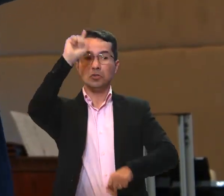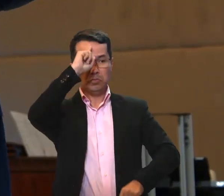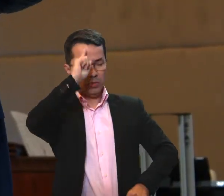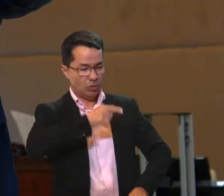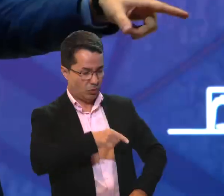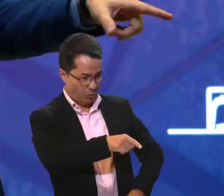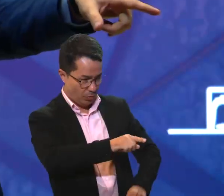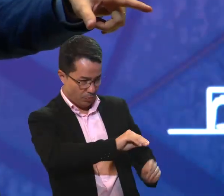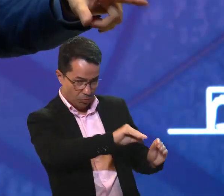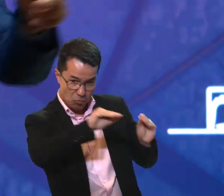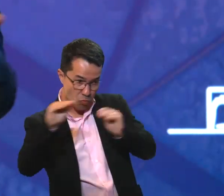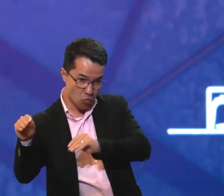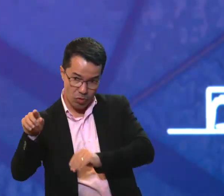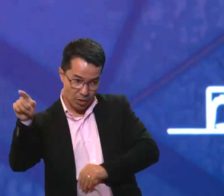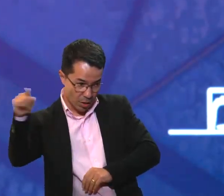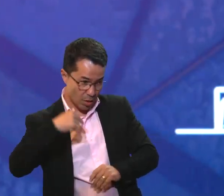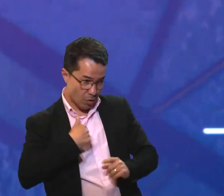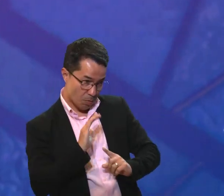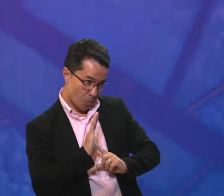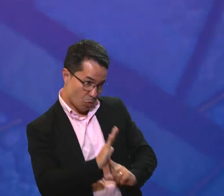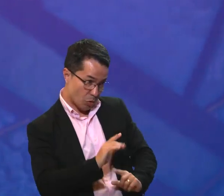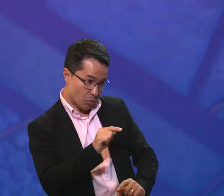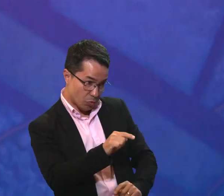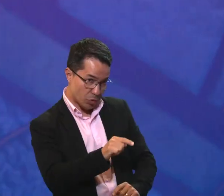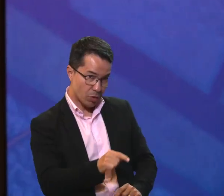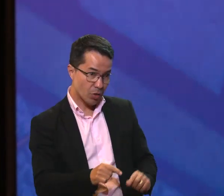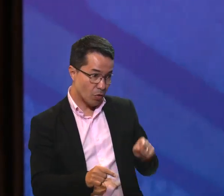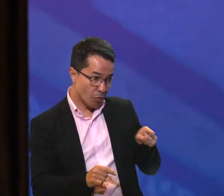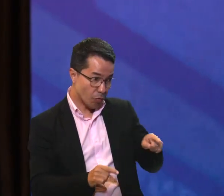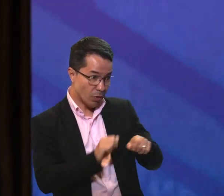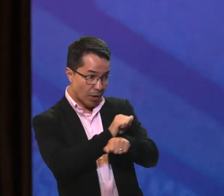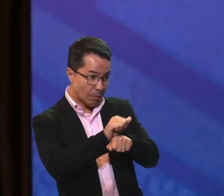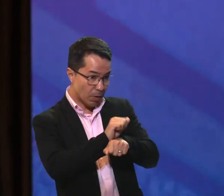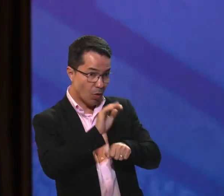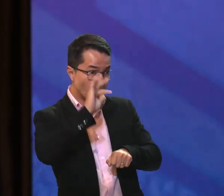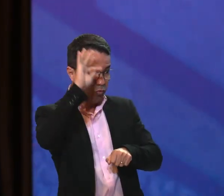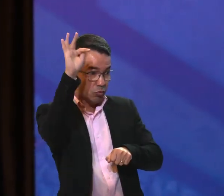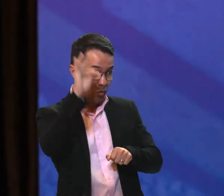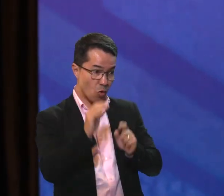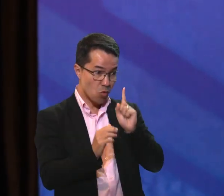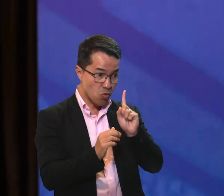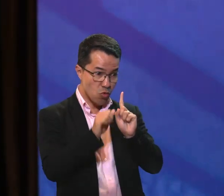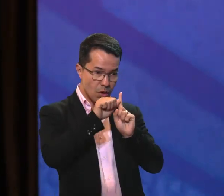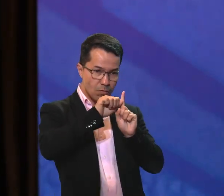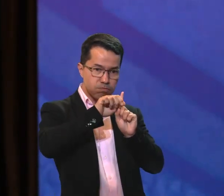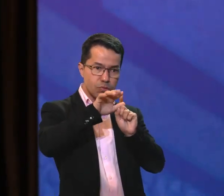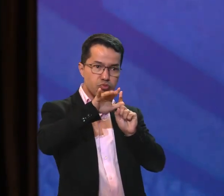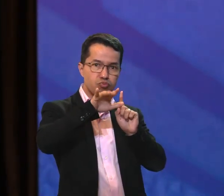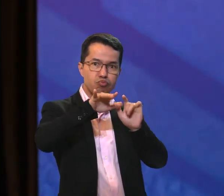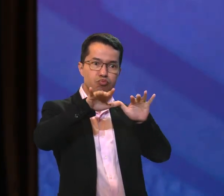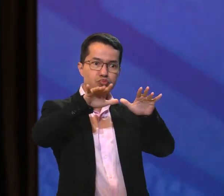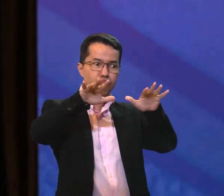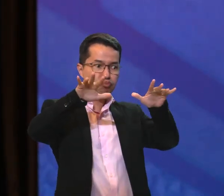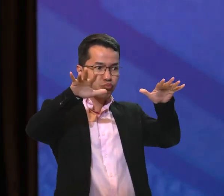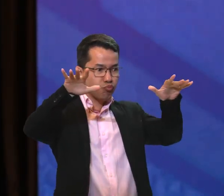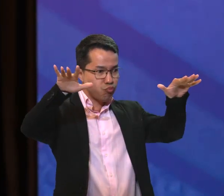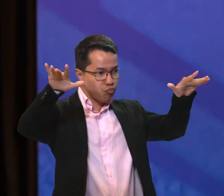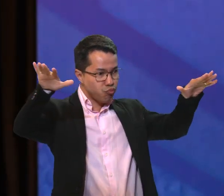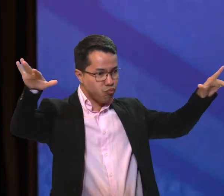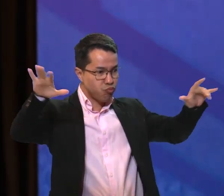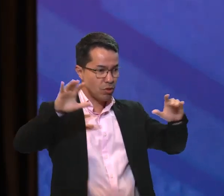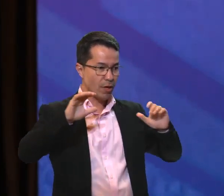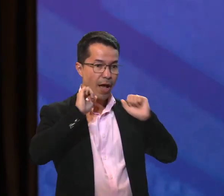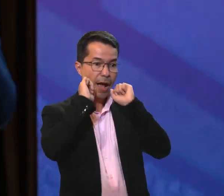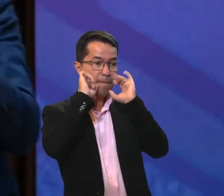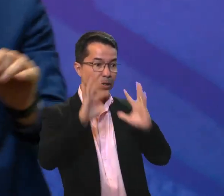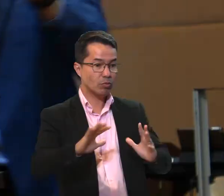que te mostrarei. E Ele termina falando: serás uma grande nação, e em ti serão benditas todas as famílias da